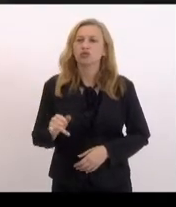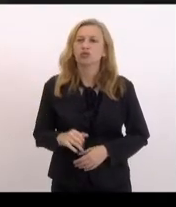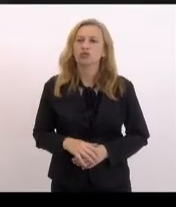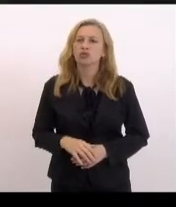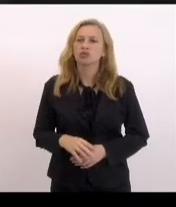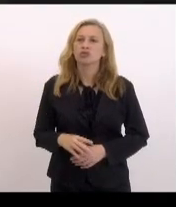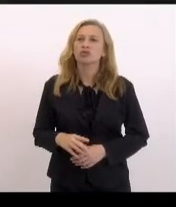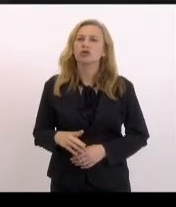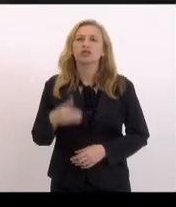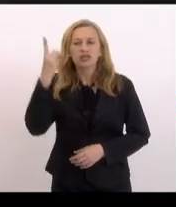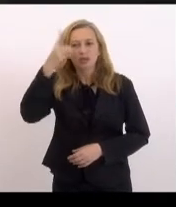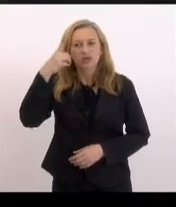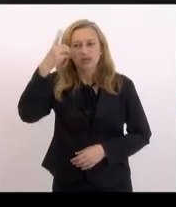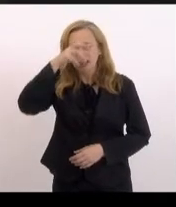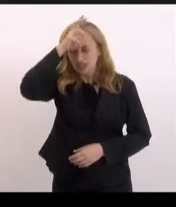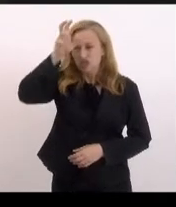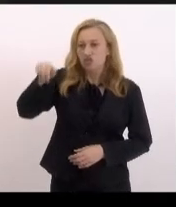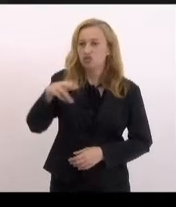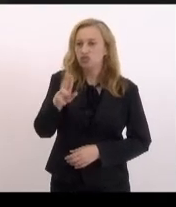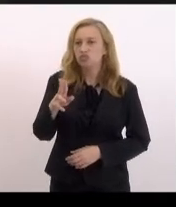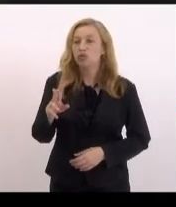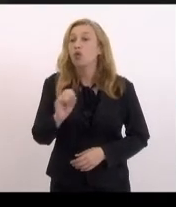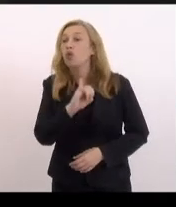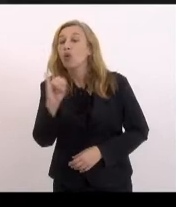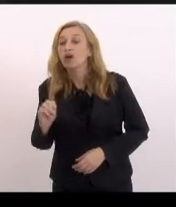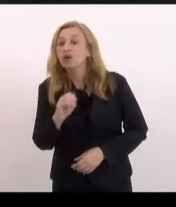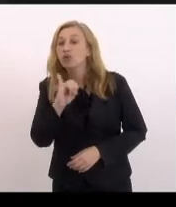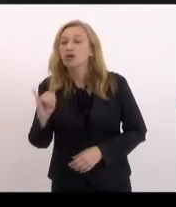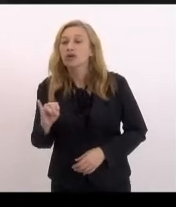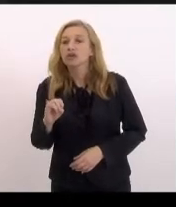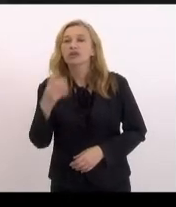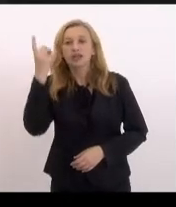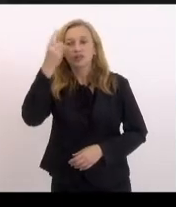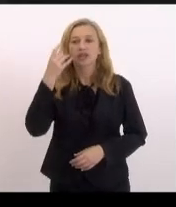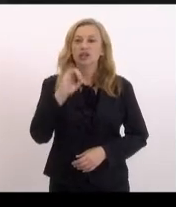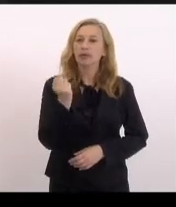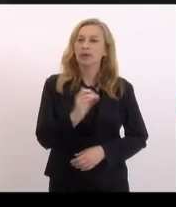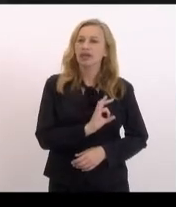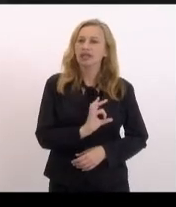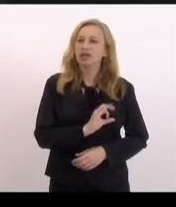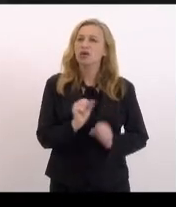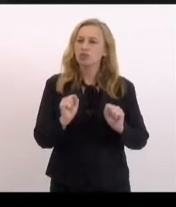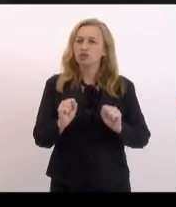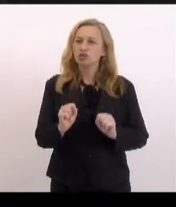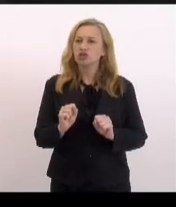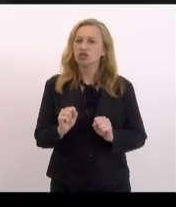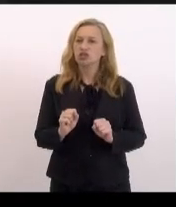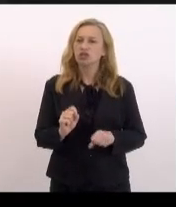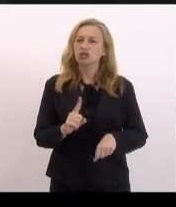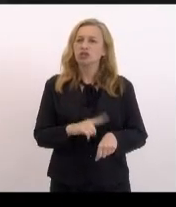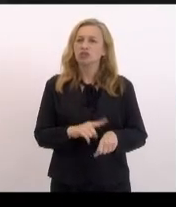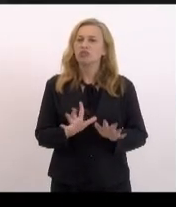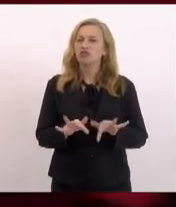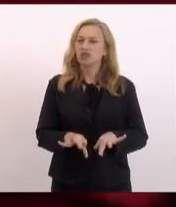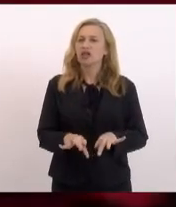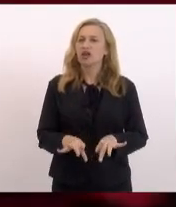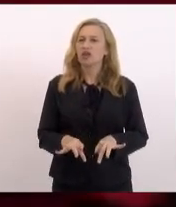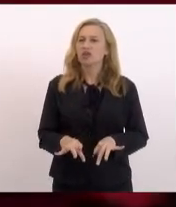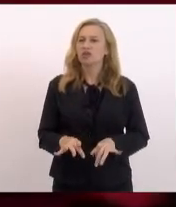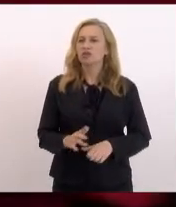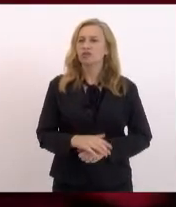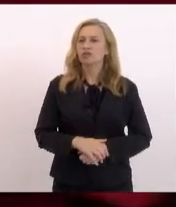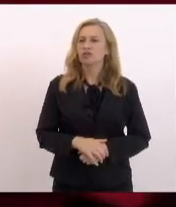Mônica. Deputada tia Ju. Declaração, sim. Oi, deputada Marta. Poderia me escrever no expediente final, por